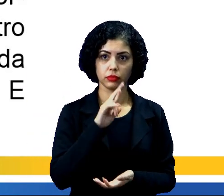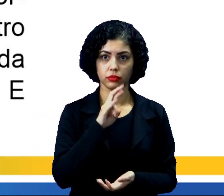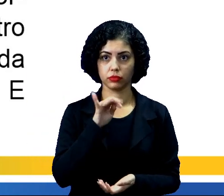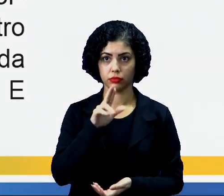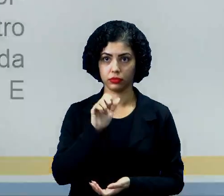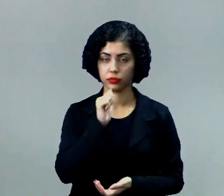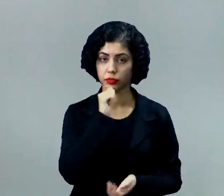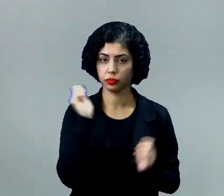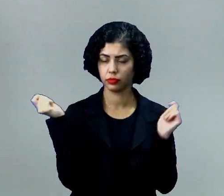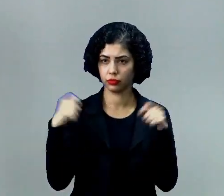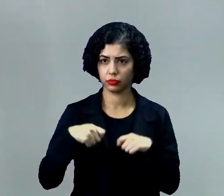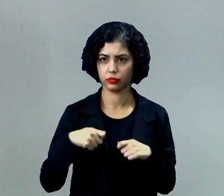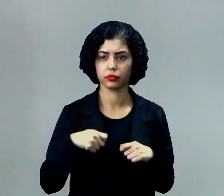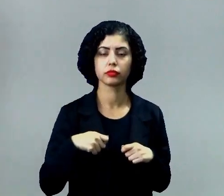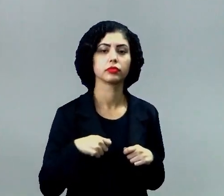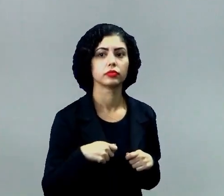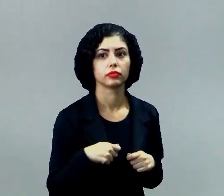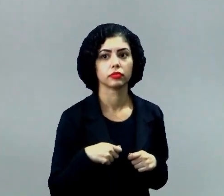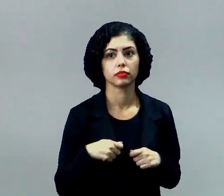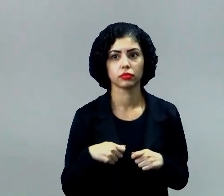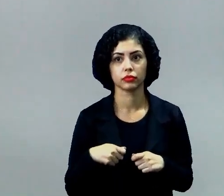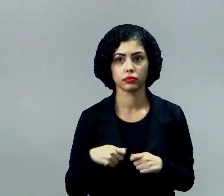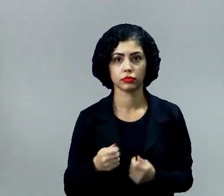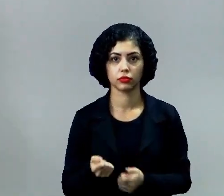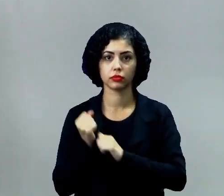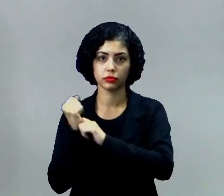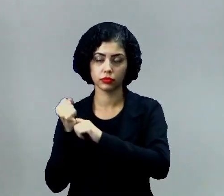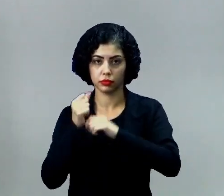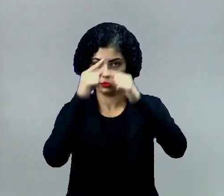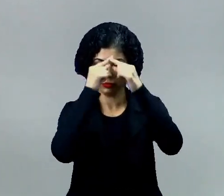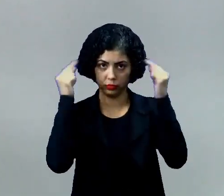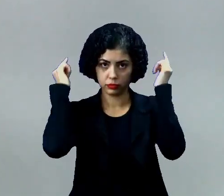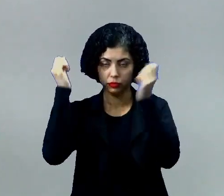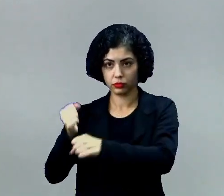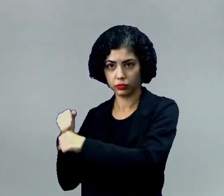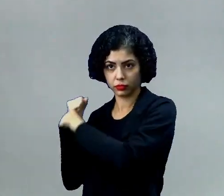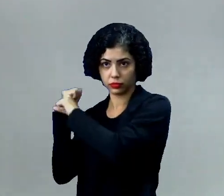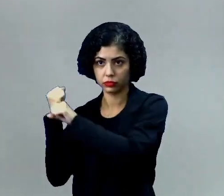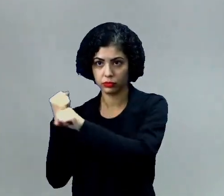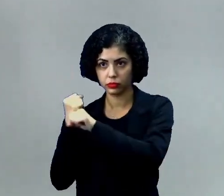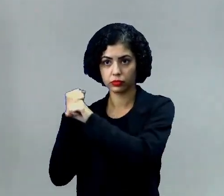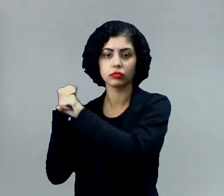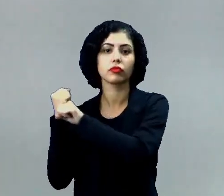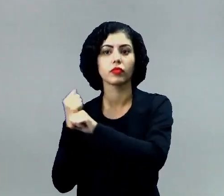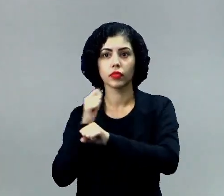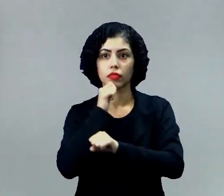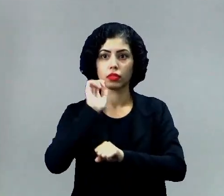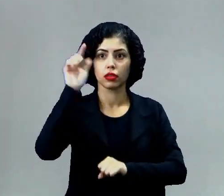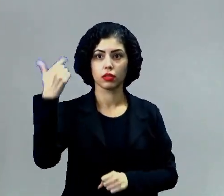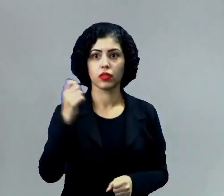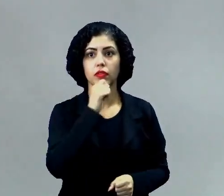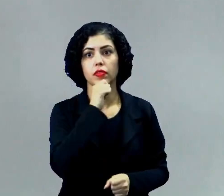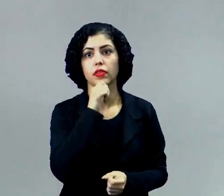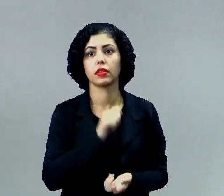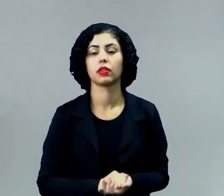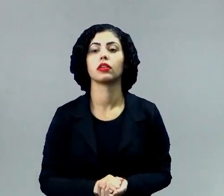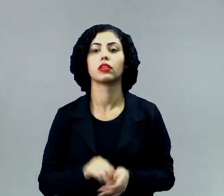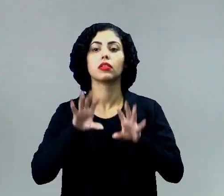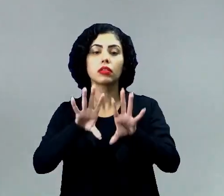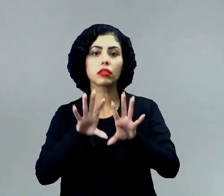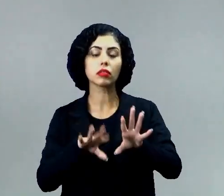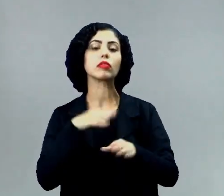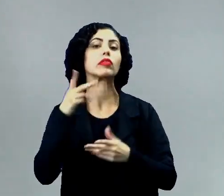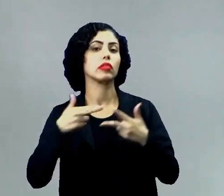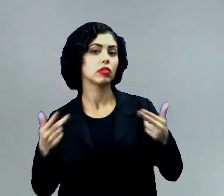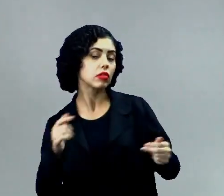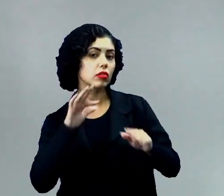rebatida. Provavelmente você já viu uma pessoa que fica aqui com aquele boné, coloca para trás, pega, arremessa, e tem um outro que já vai lá e taca.